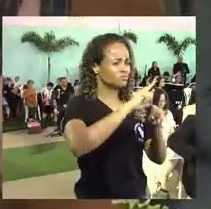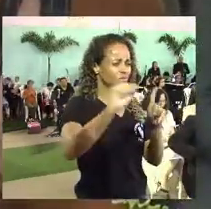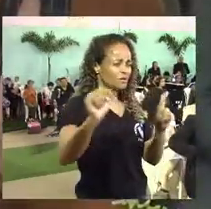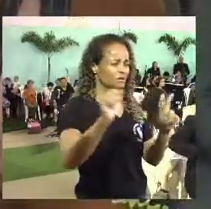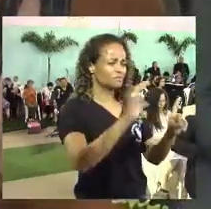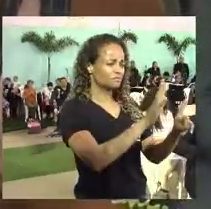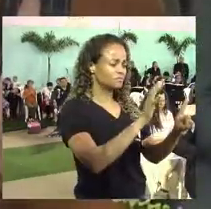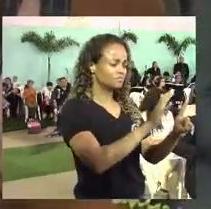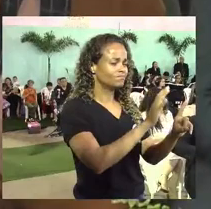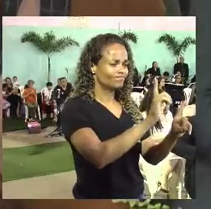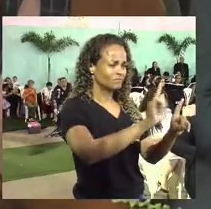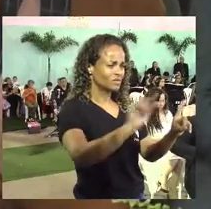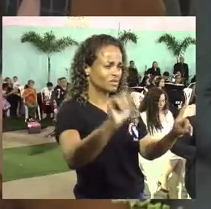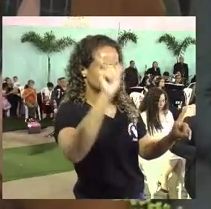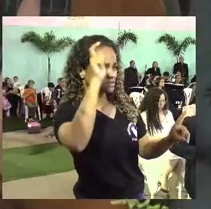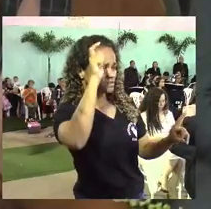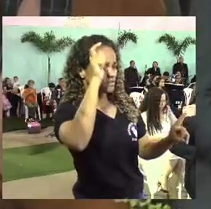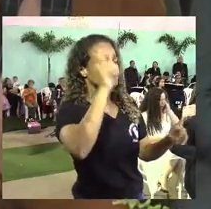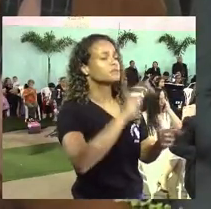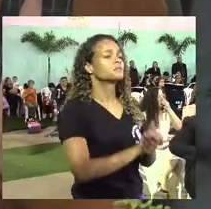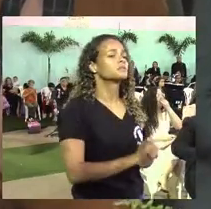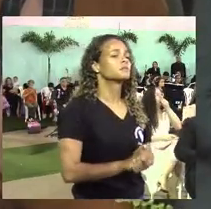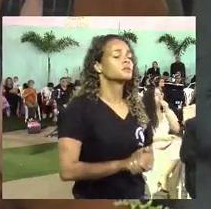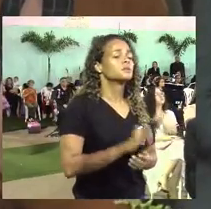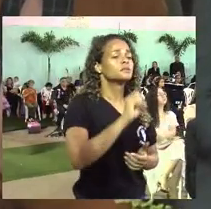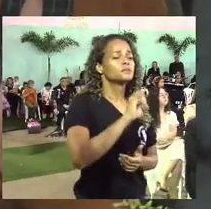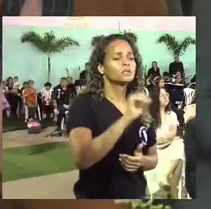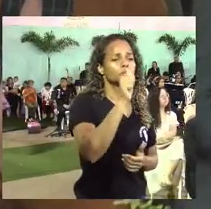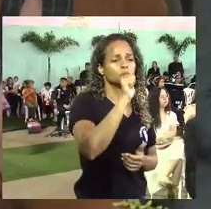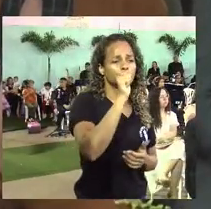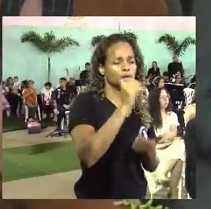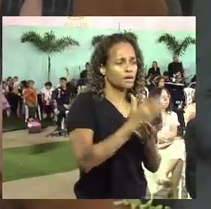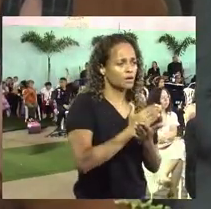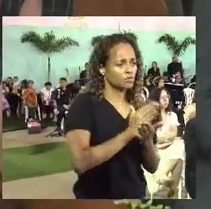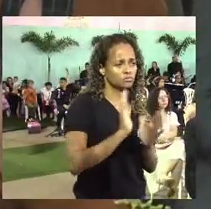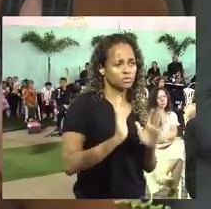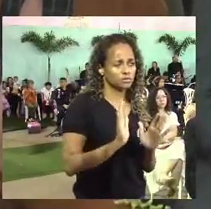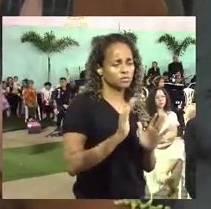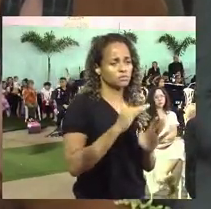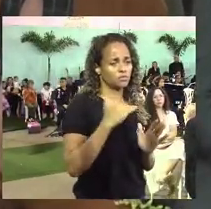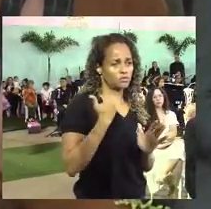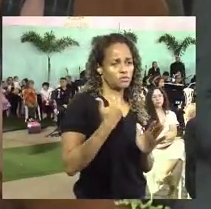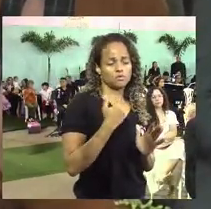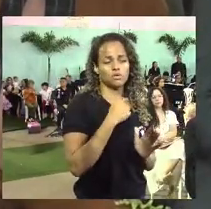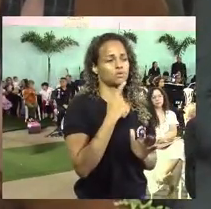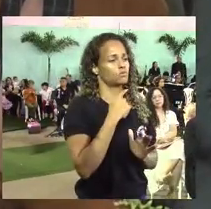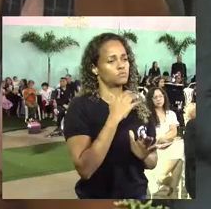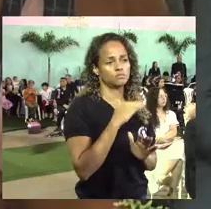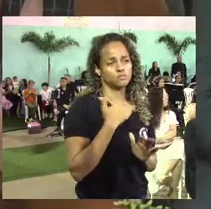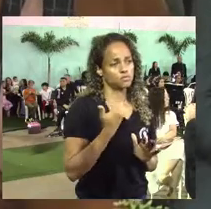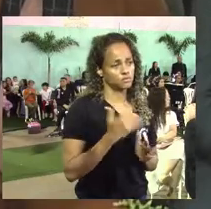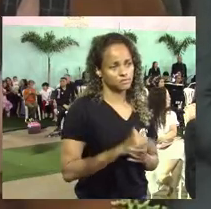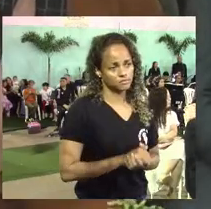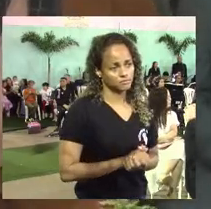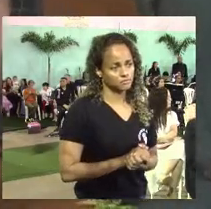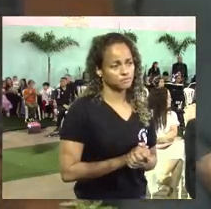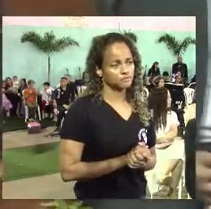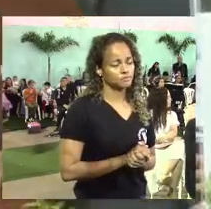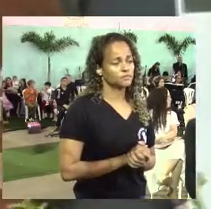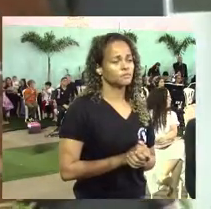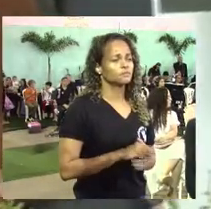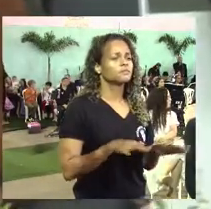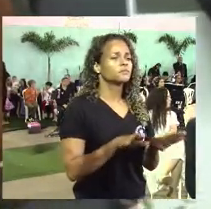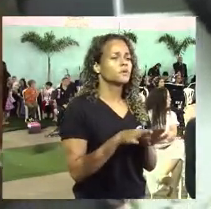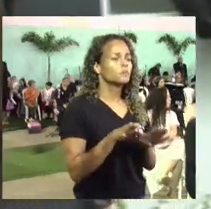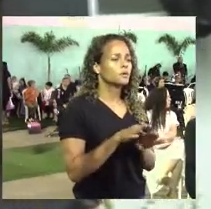pegarão em serpentes se beber alguma coisa Mortífera não nos falado algum foram